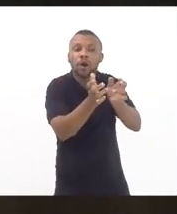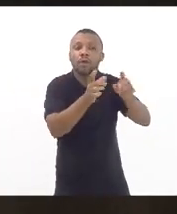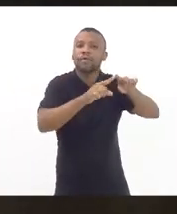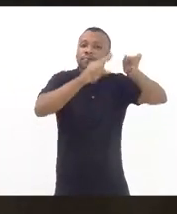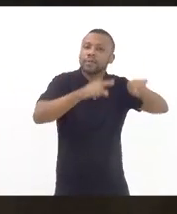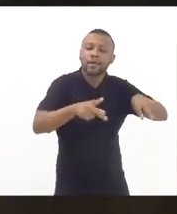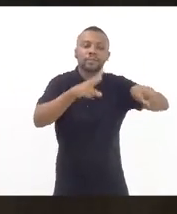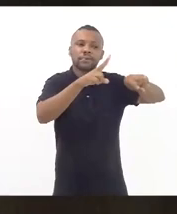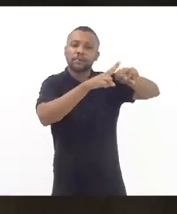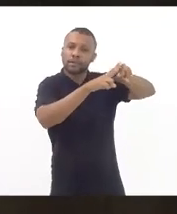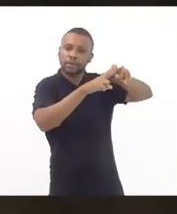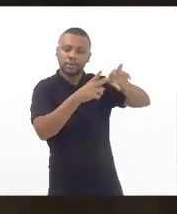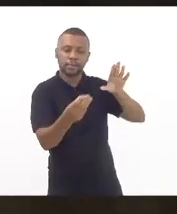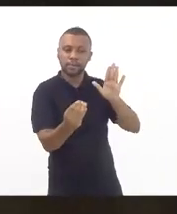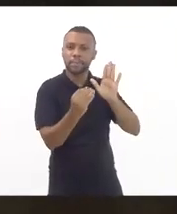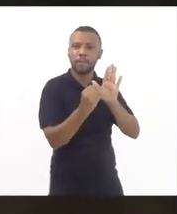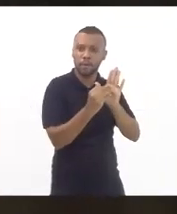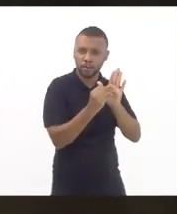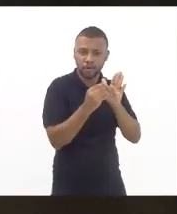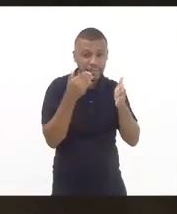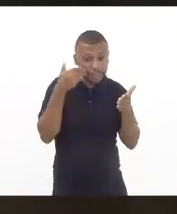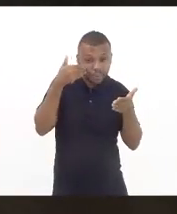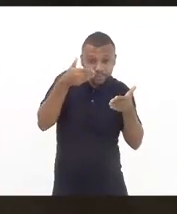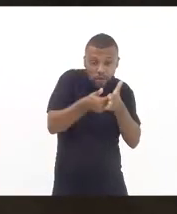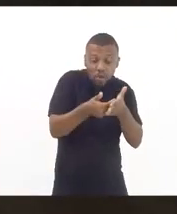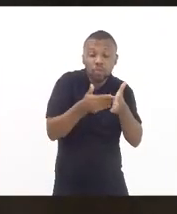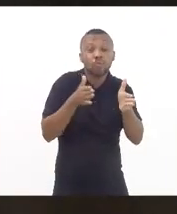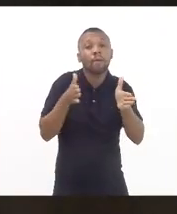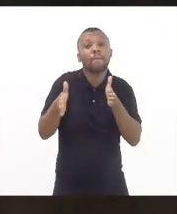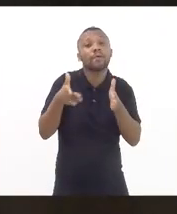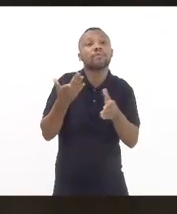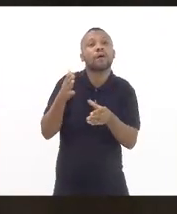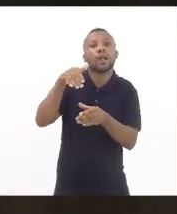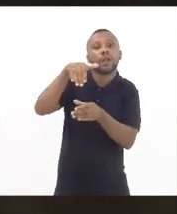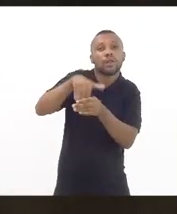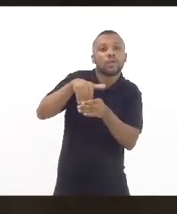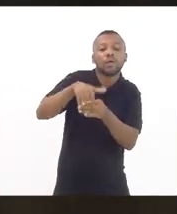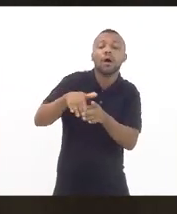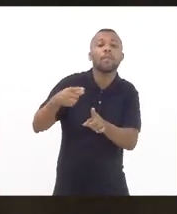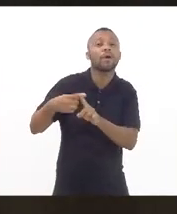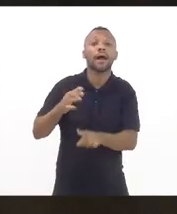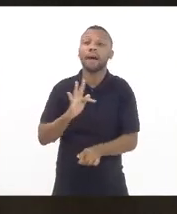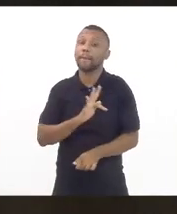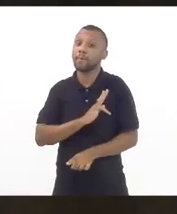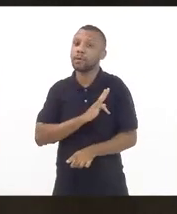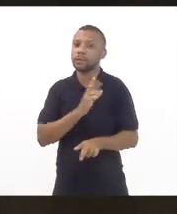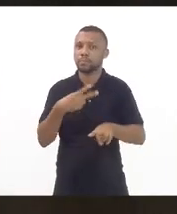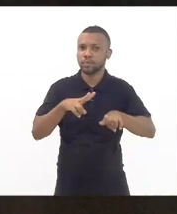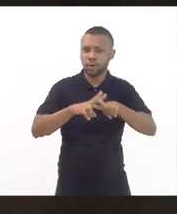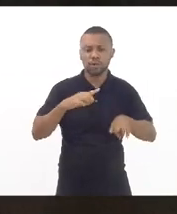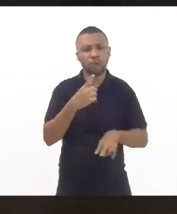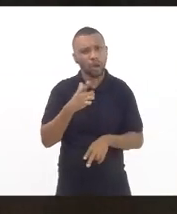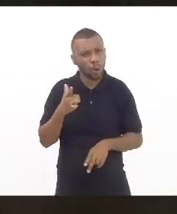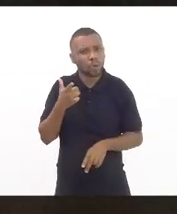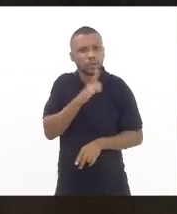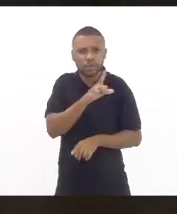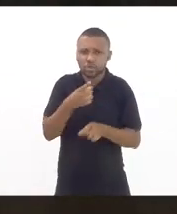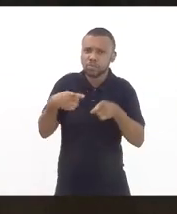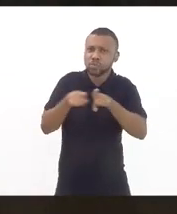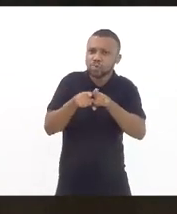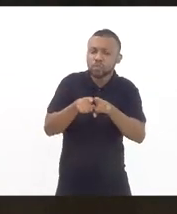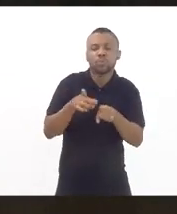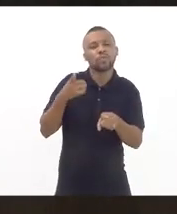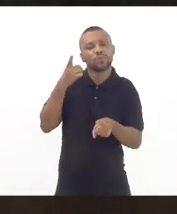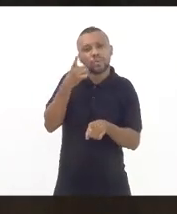nesse finalzinho, né? Por período eleitoral, porque a Polícia Penal a gente conseguiu, juntamente com outros